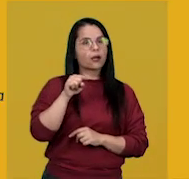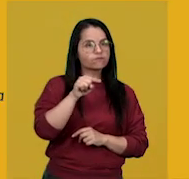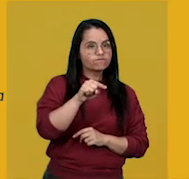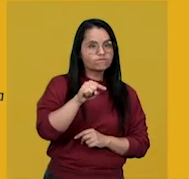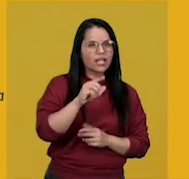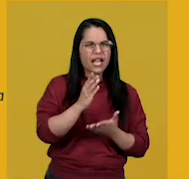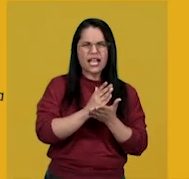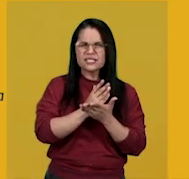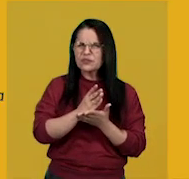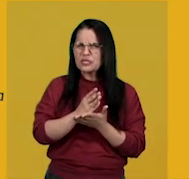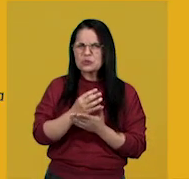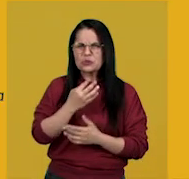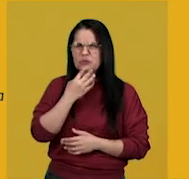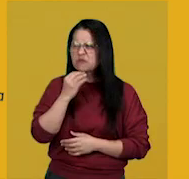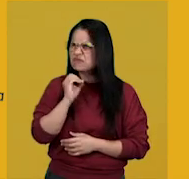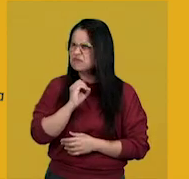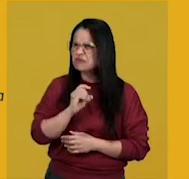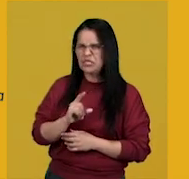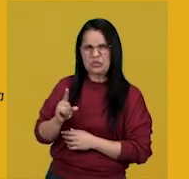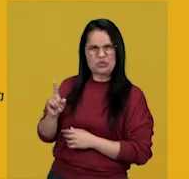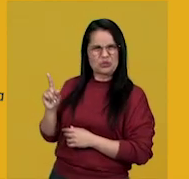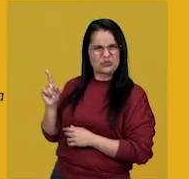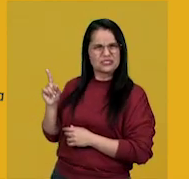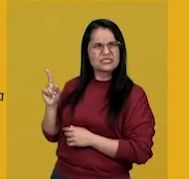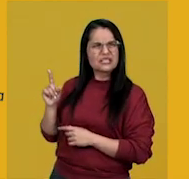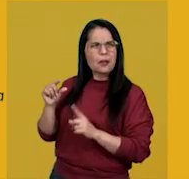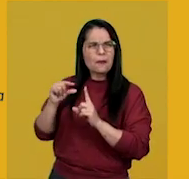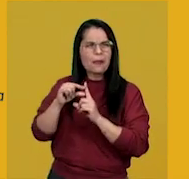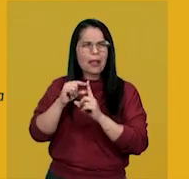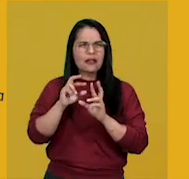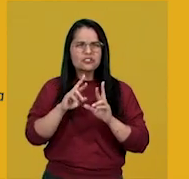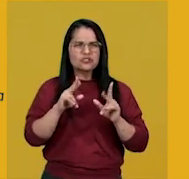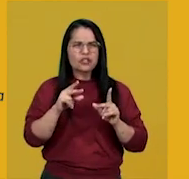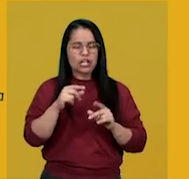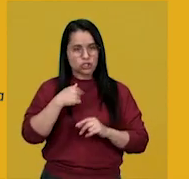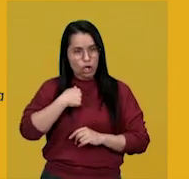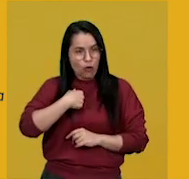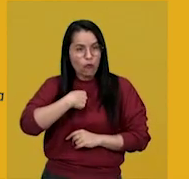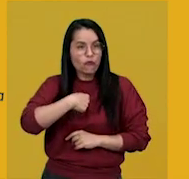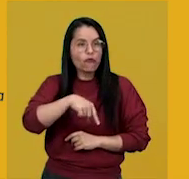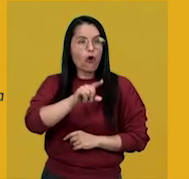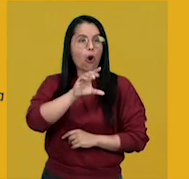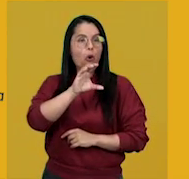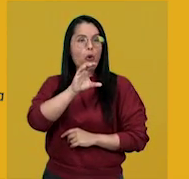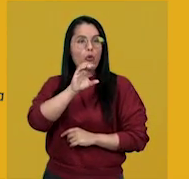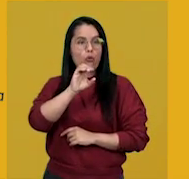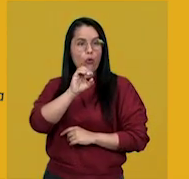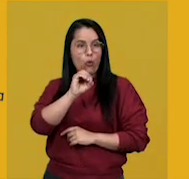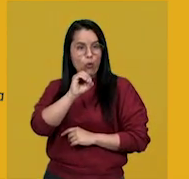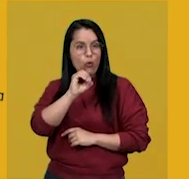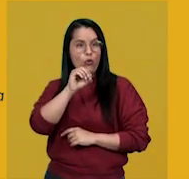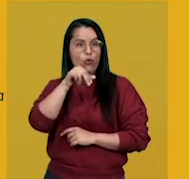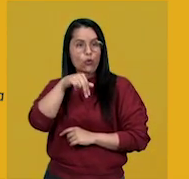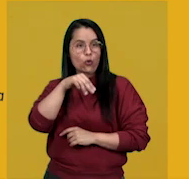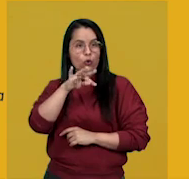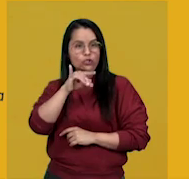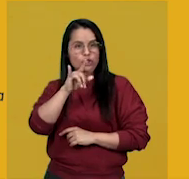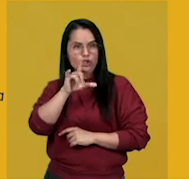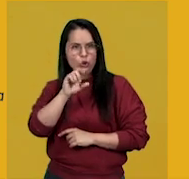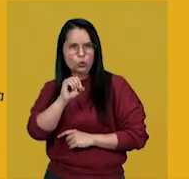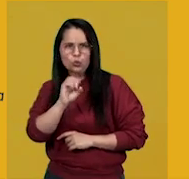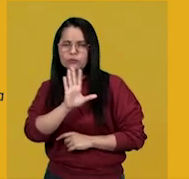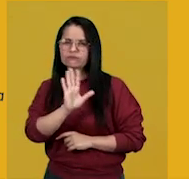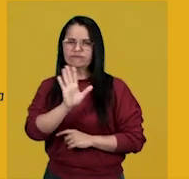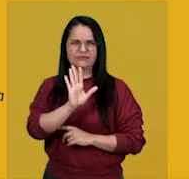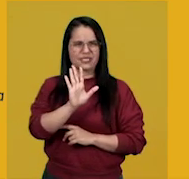vezes, nunca ouviram falar a pessoa falar, eu vou contigo, né, eu vou com você, que a gente fala. Mas vou contigo é se ele trata